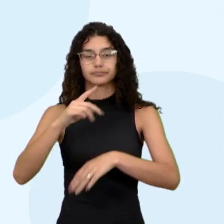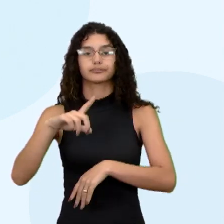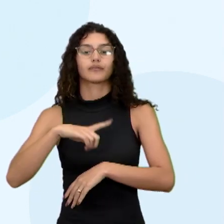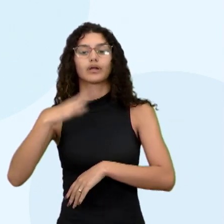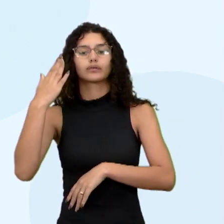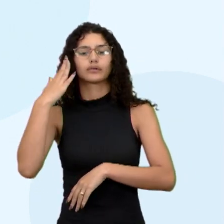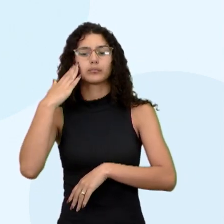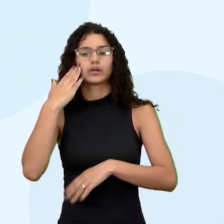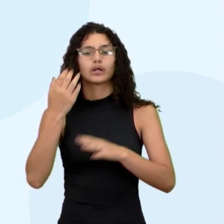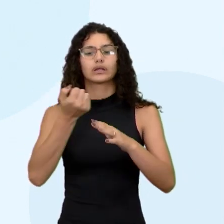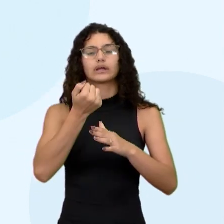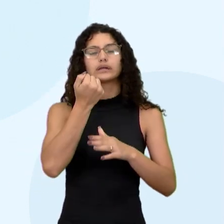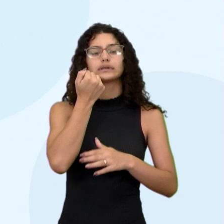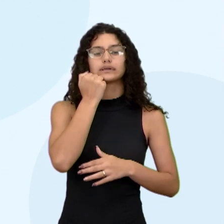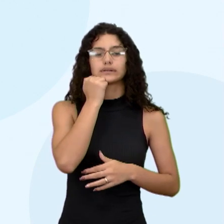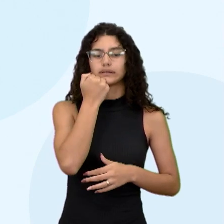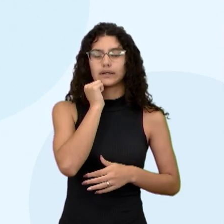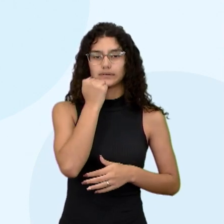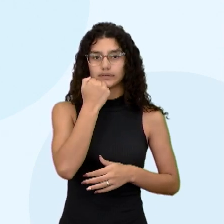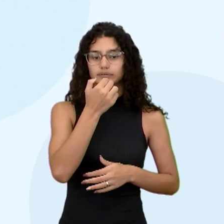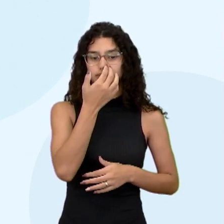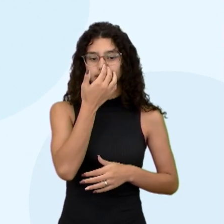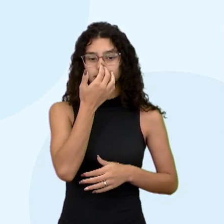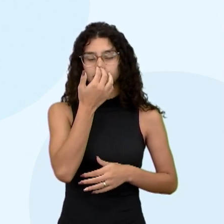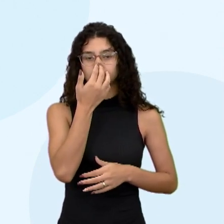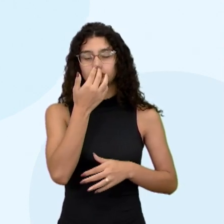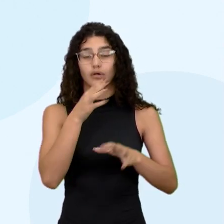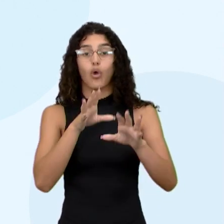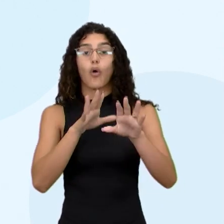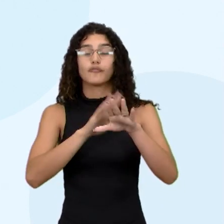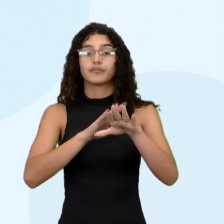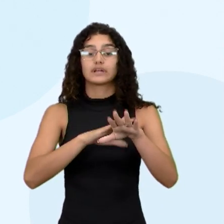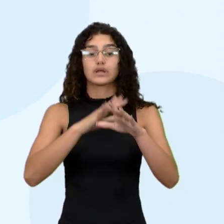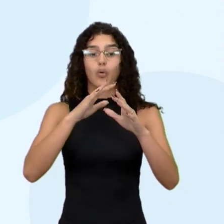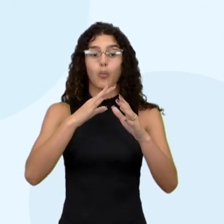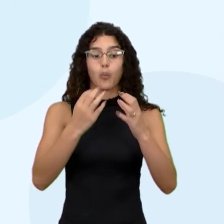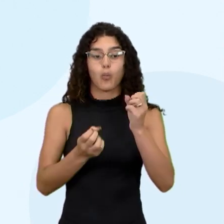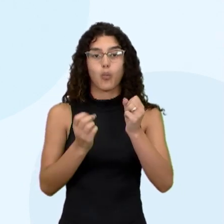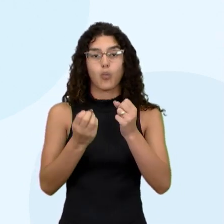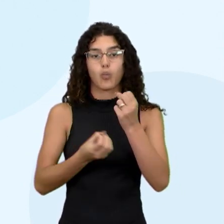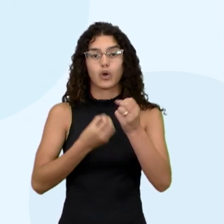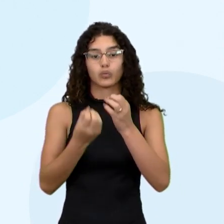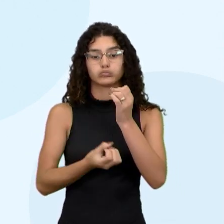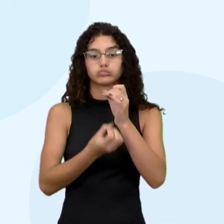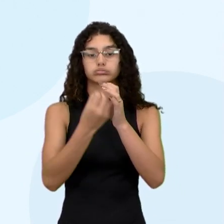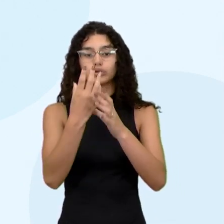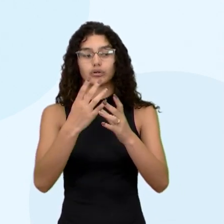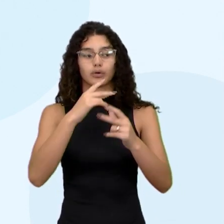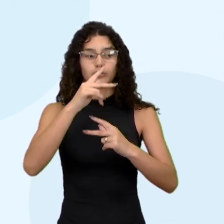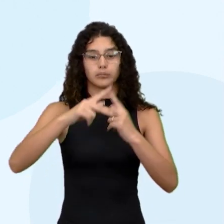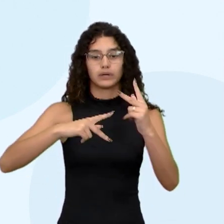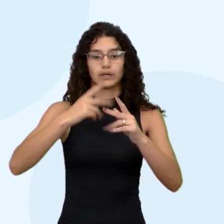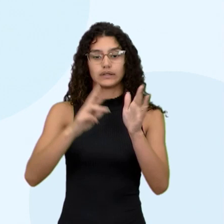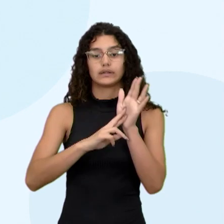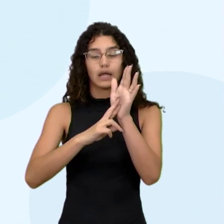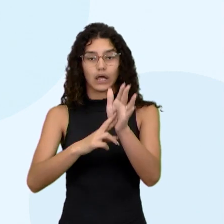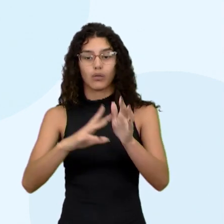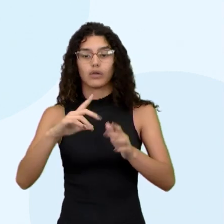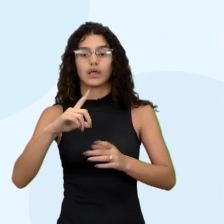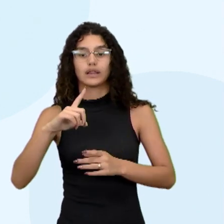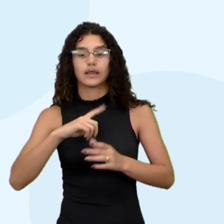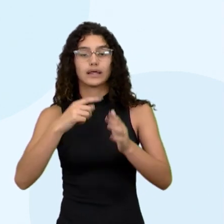argumentativo sobre entendimento da ciência acerca da formação do planeta, destacando aí as